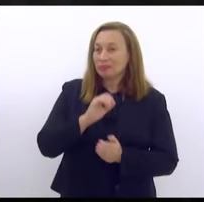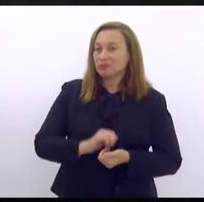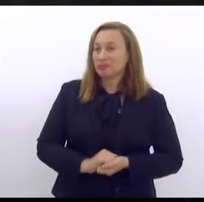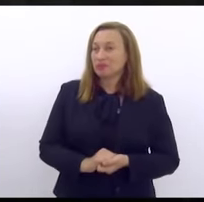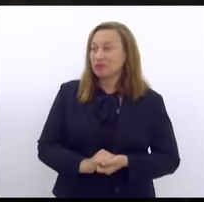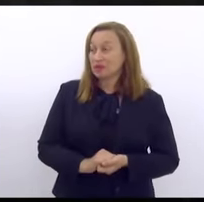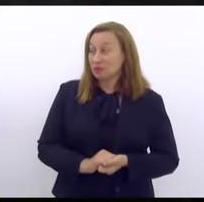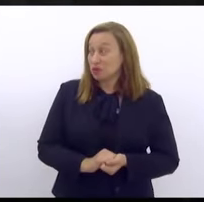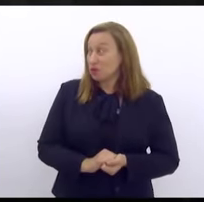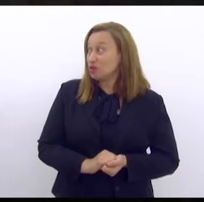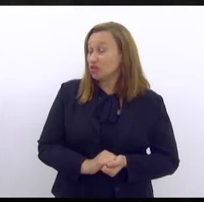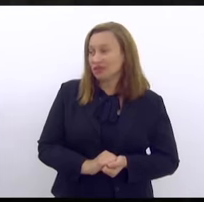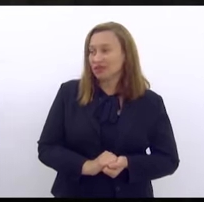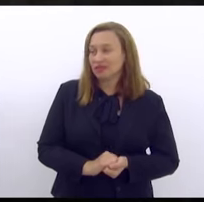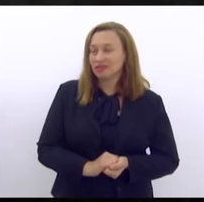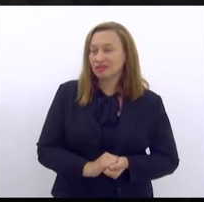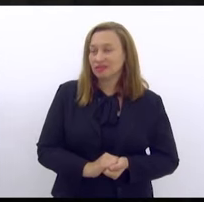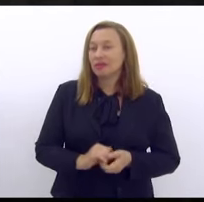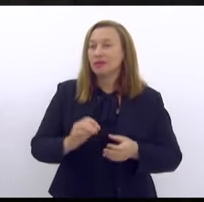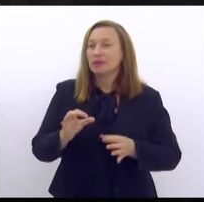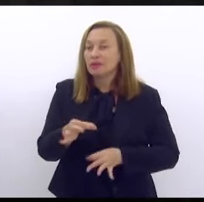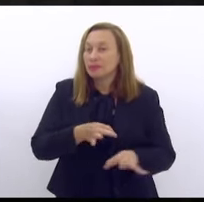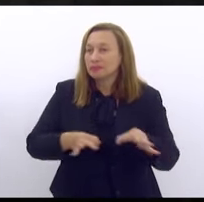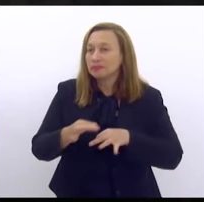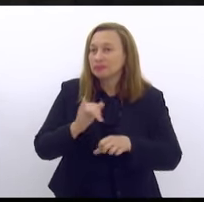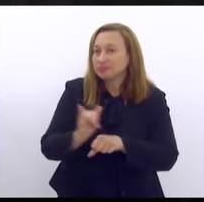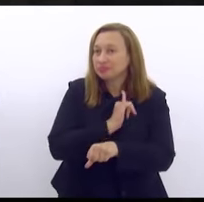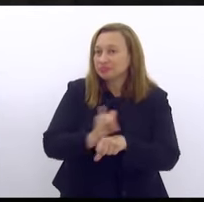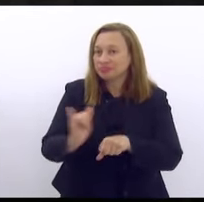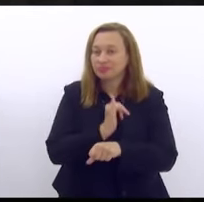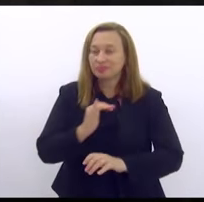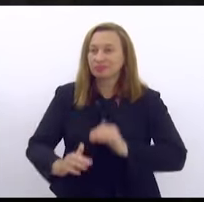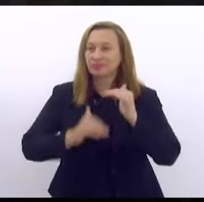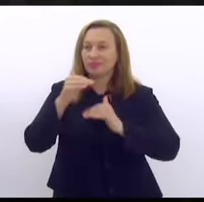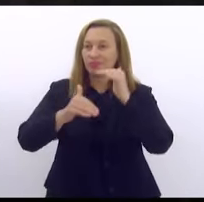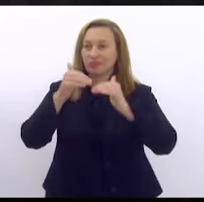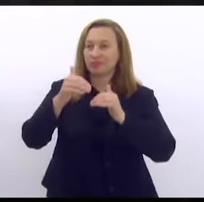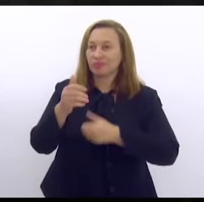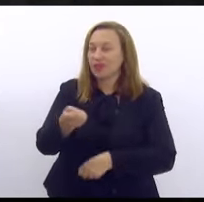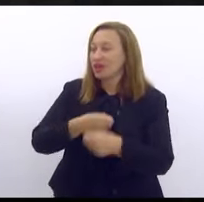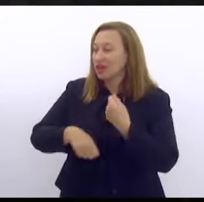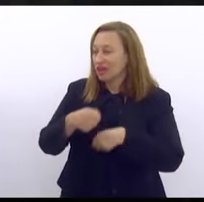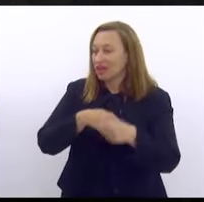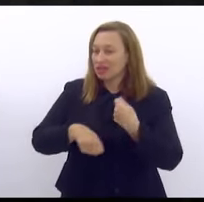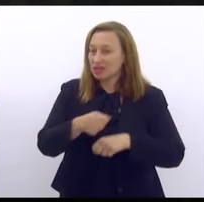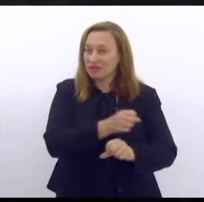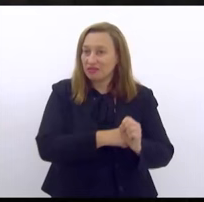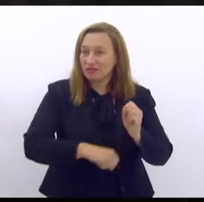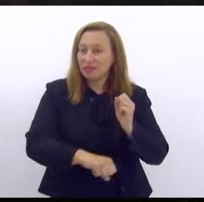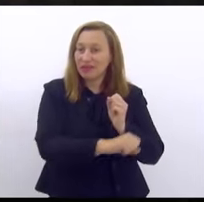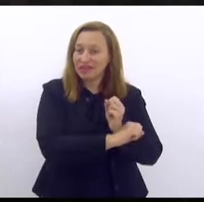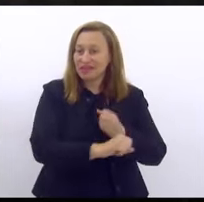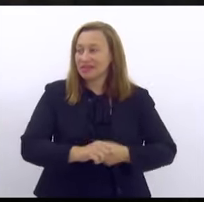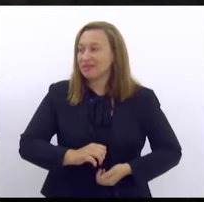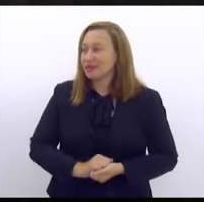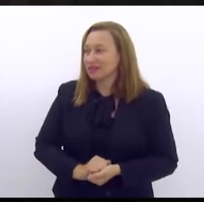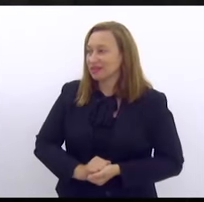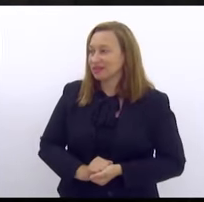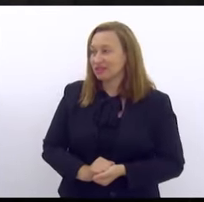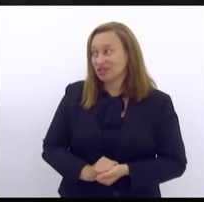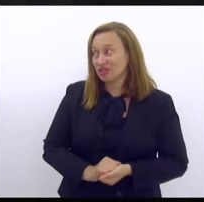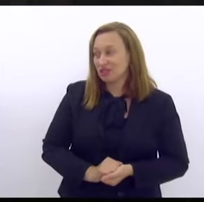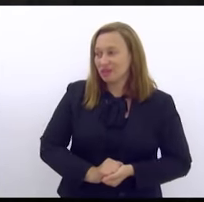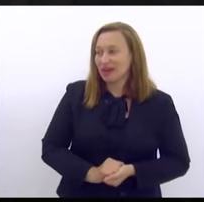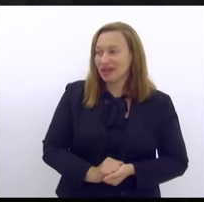PEDES, Plano Estratégico de Desenvolvimento Econômico e Social. Mas antes, eu